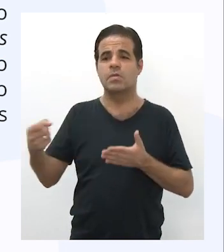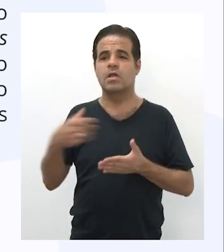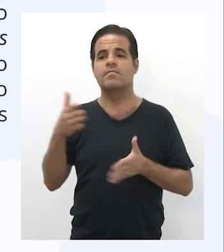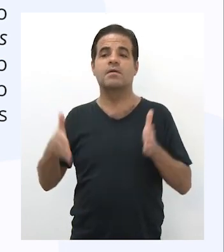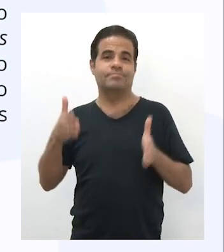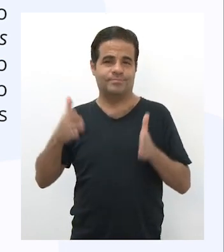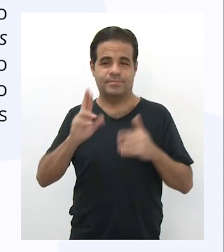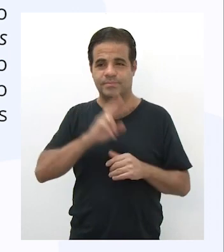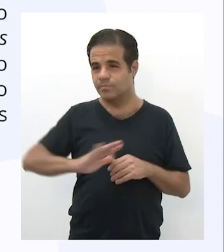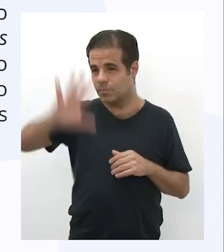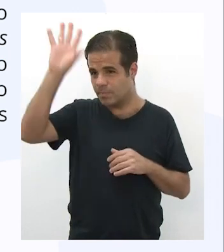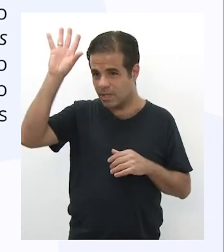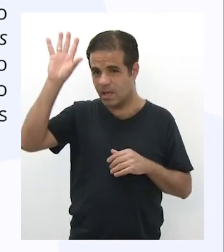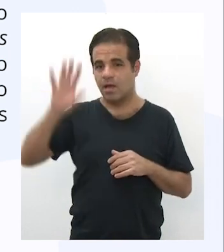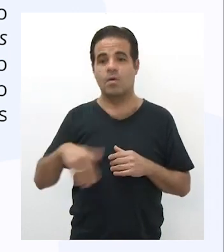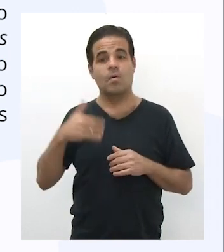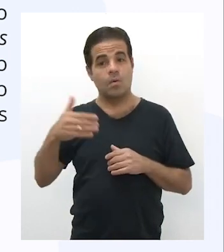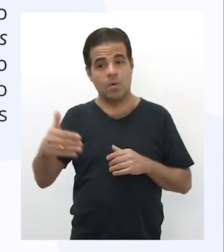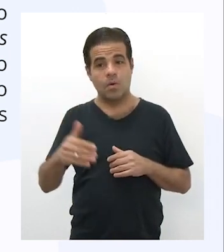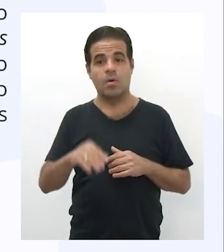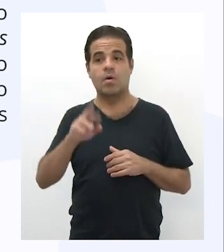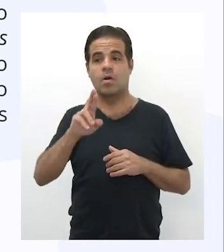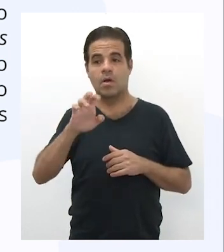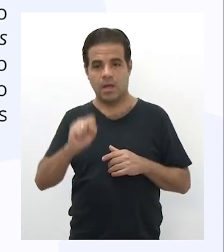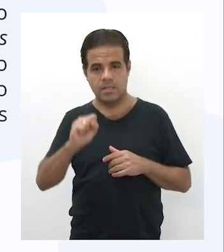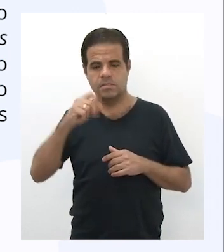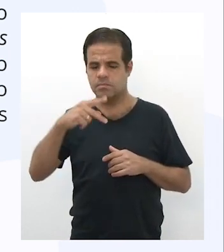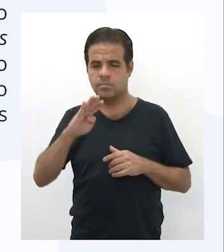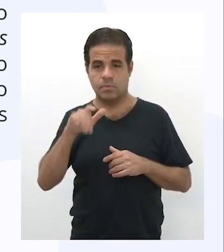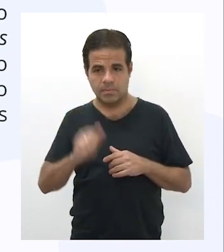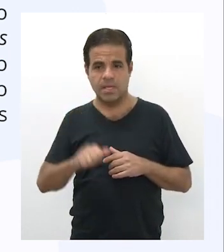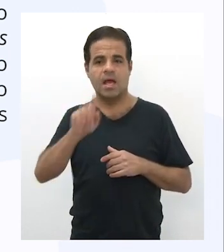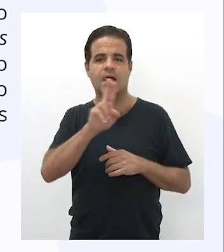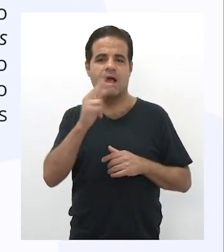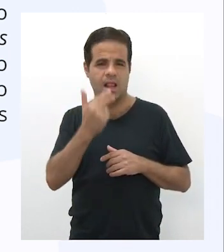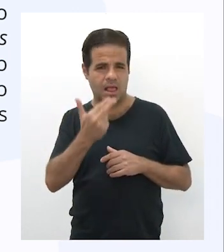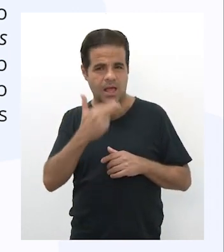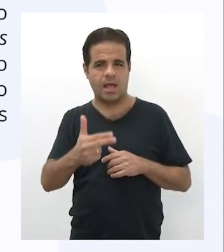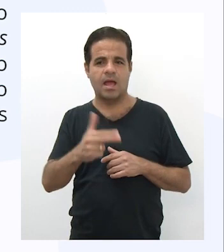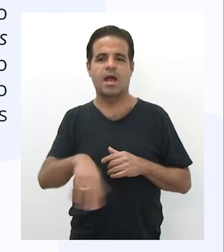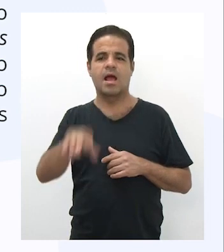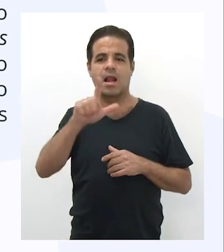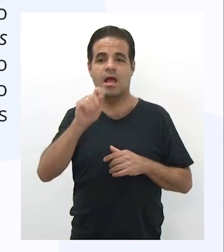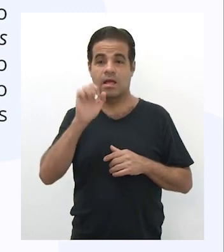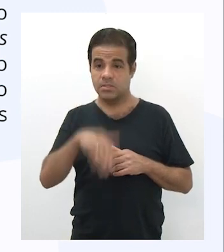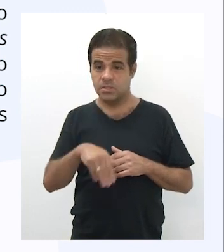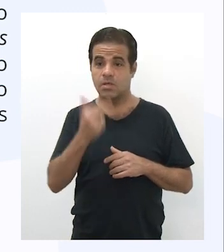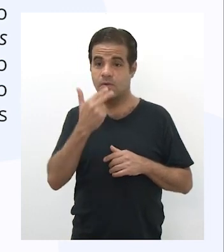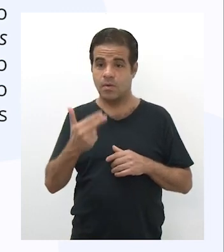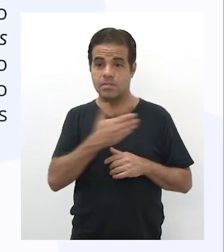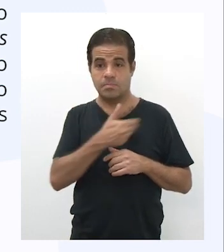nova fase, a república ou res publica, do latim coisa pública,